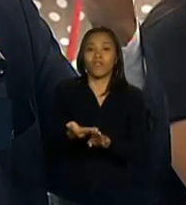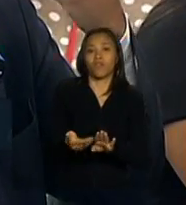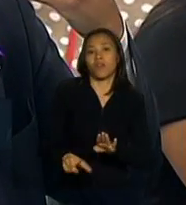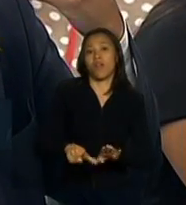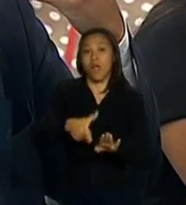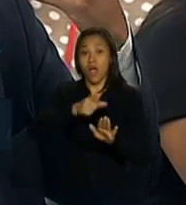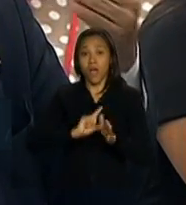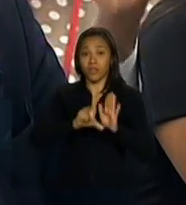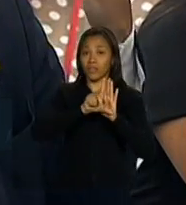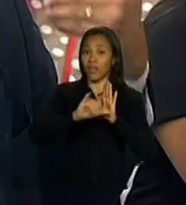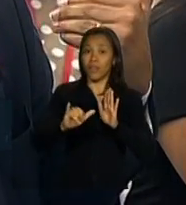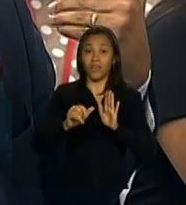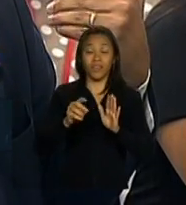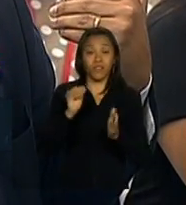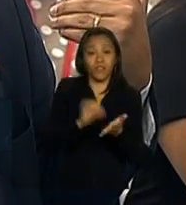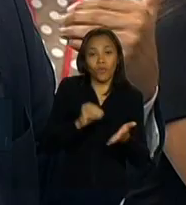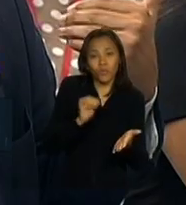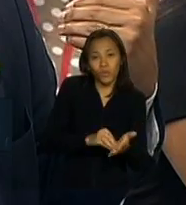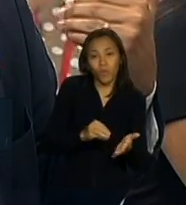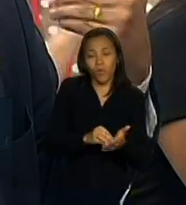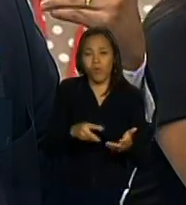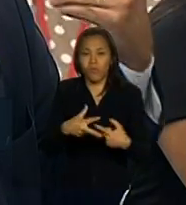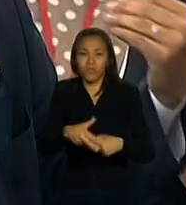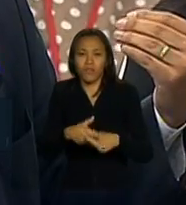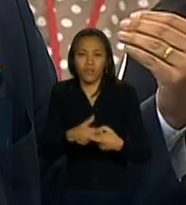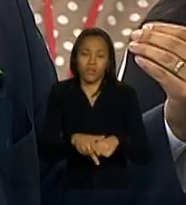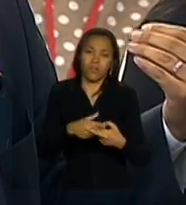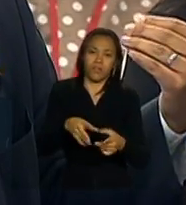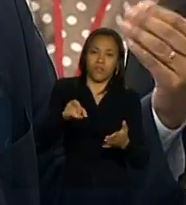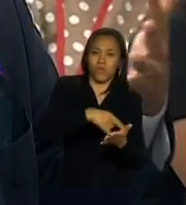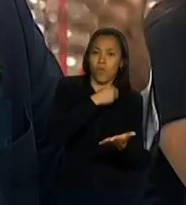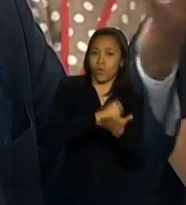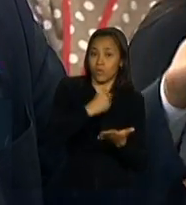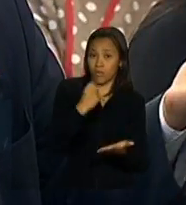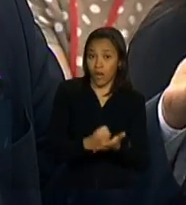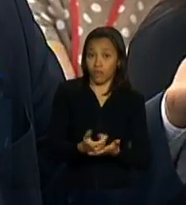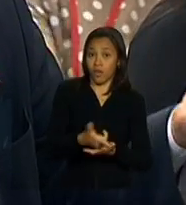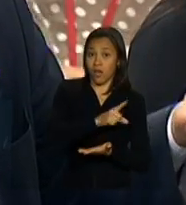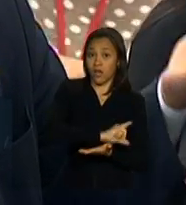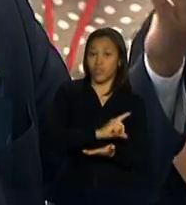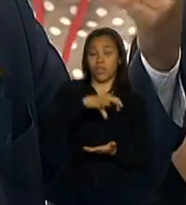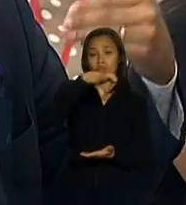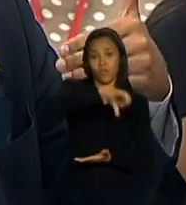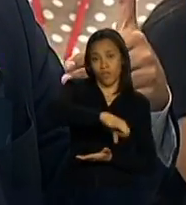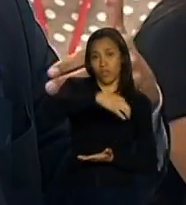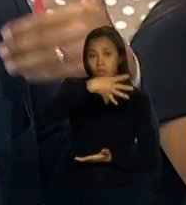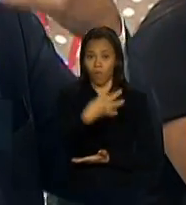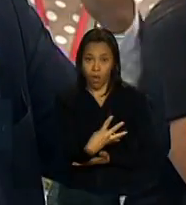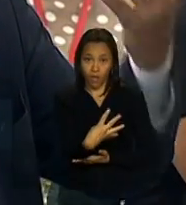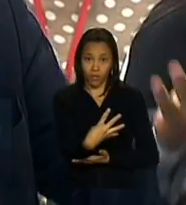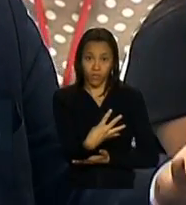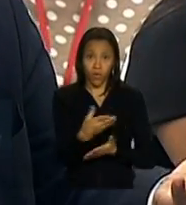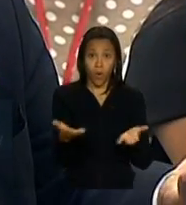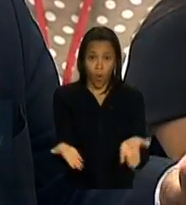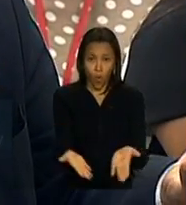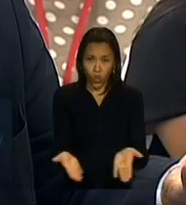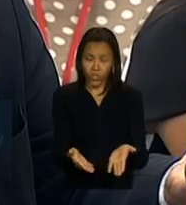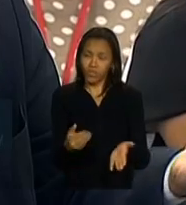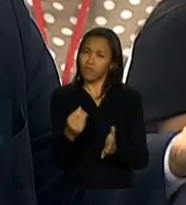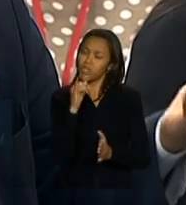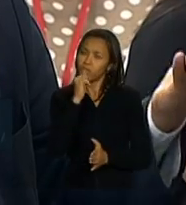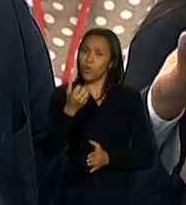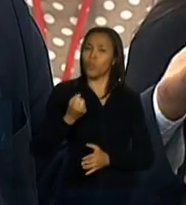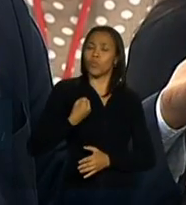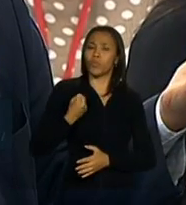adequados, o número da associação do setor era 95, 94 portos, o senhor deu um número de